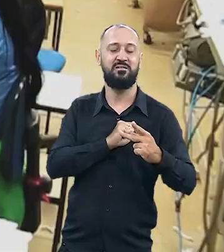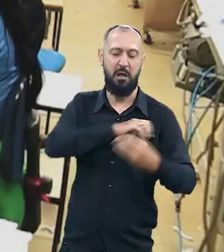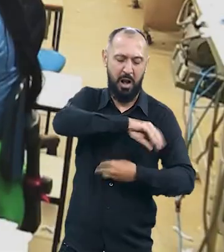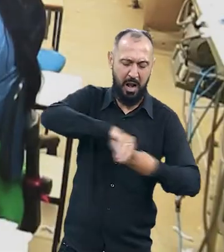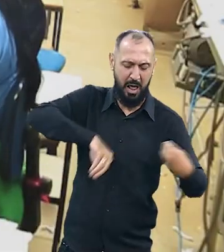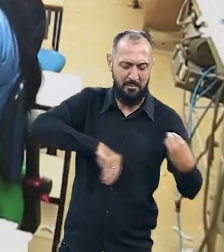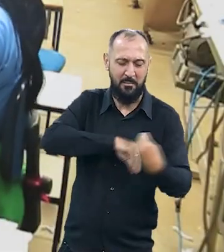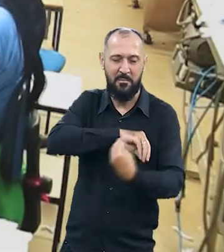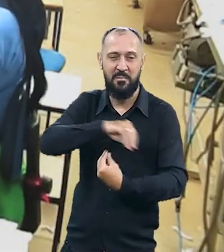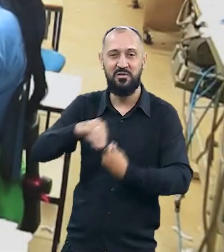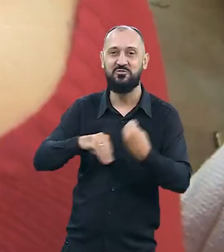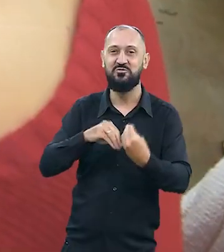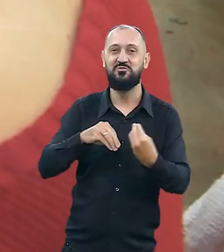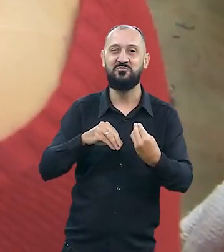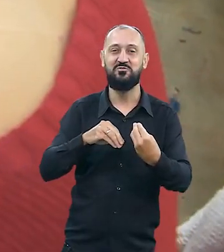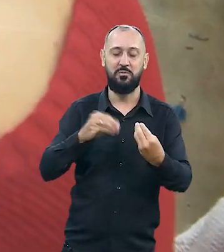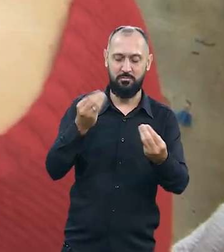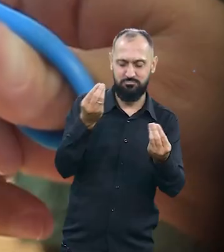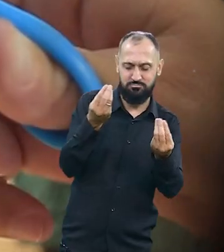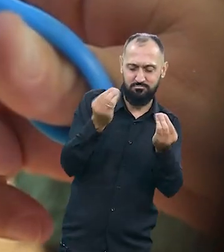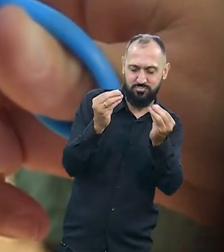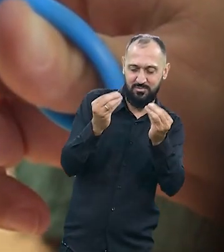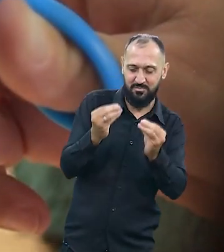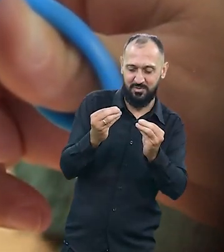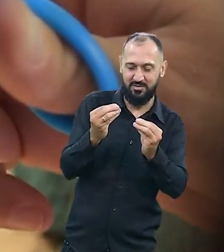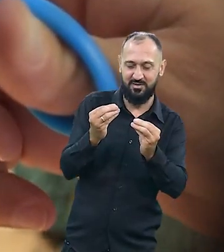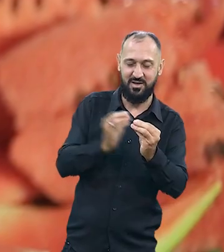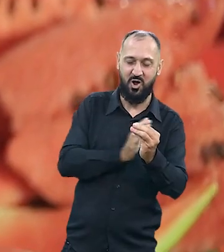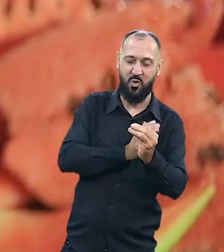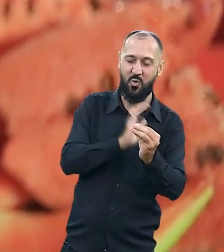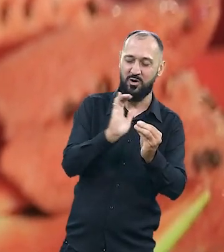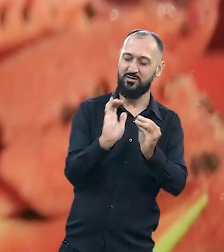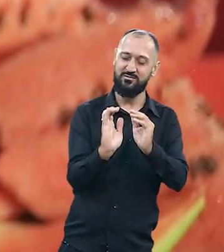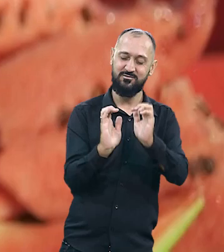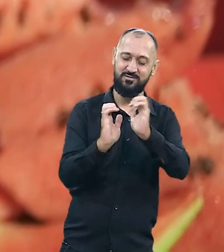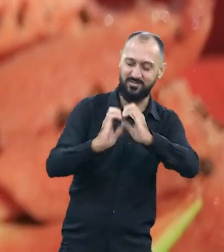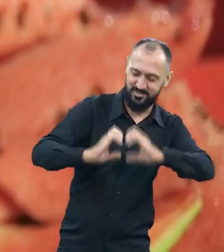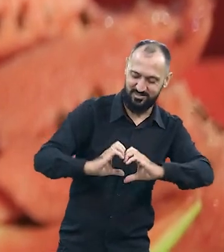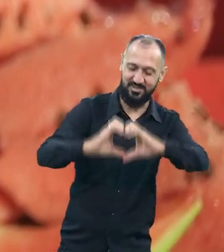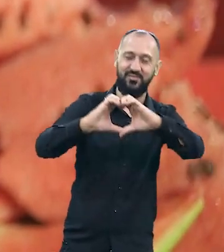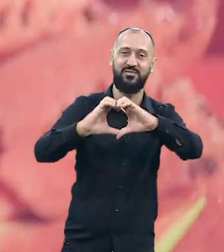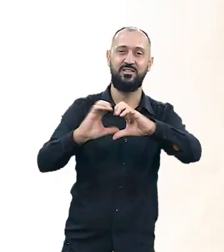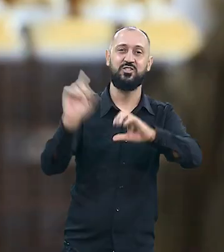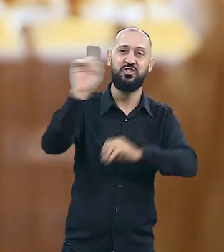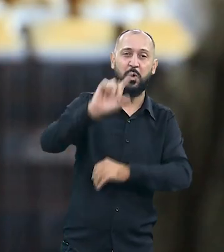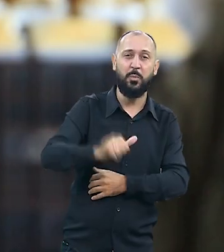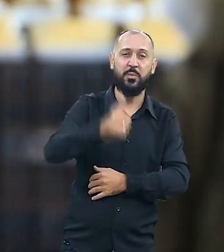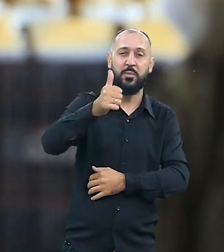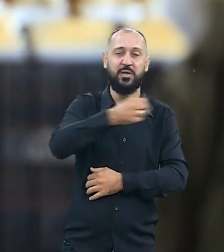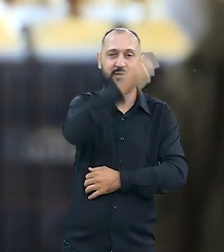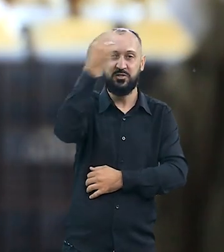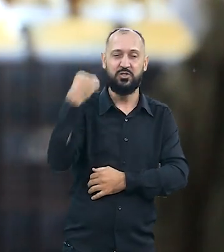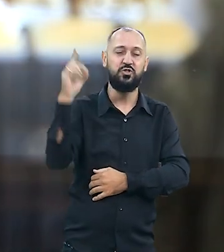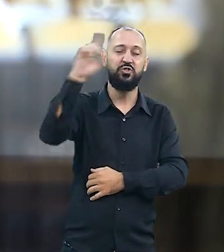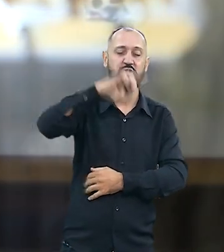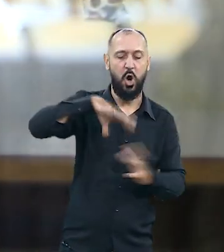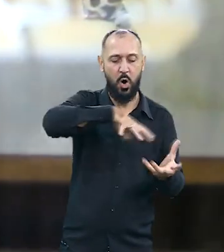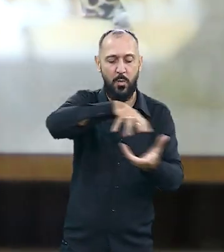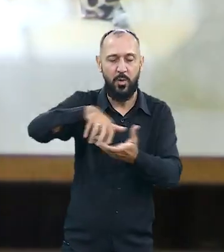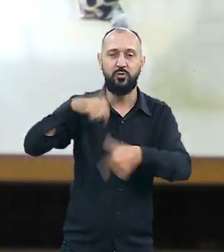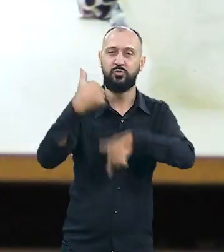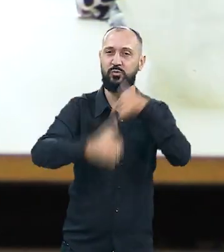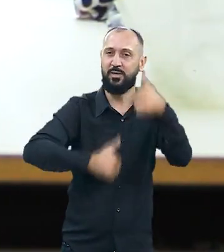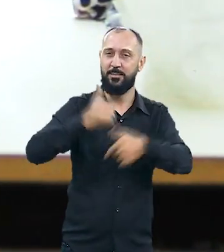a força da miscigenação e em tudo colocamos o nosso coração. 1º de maio,